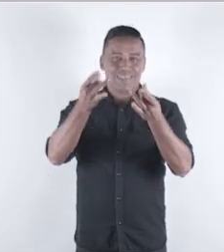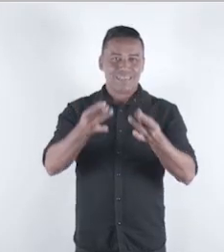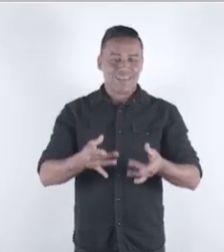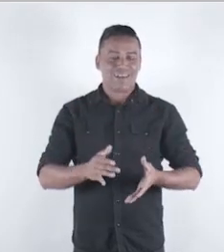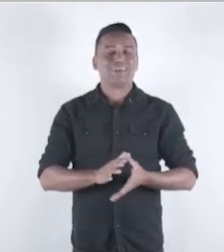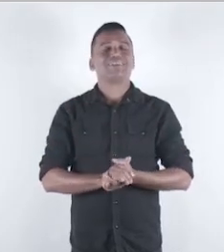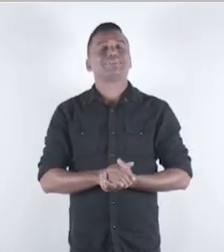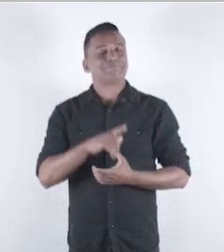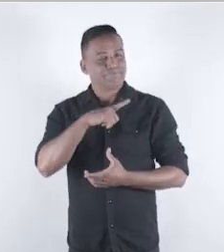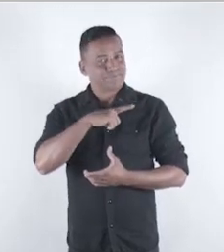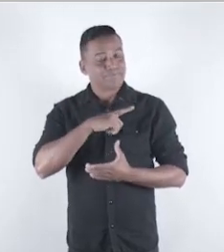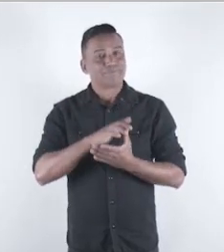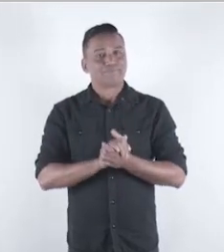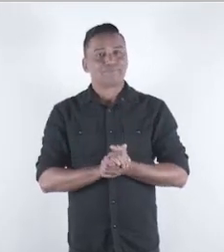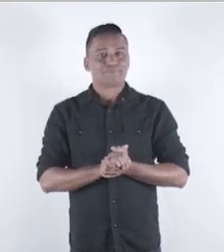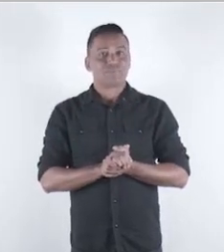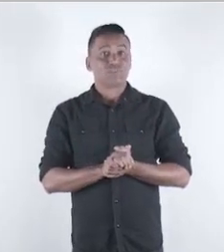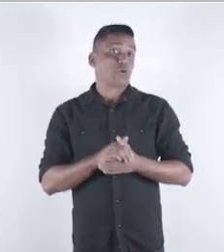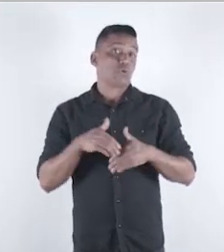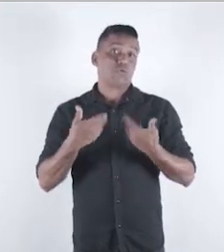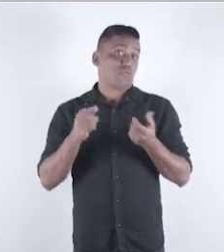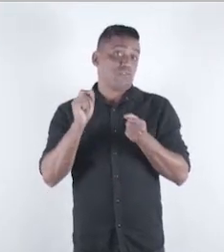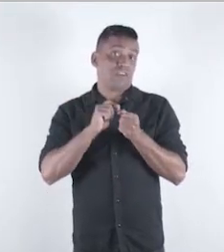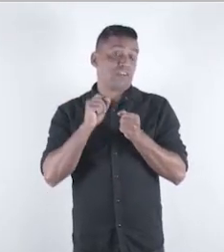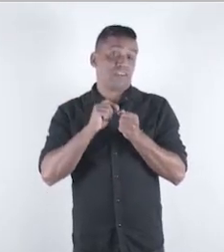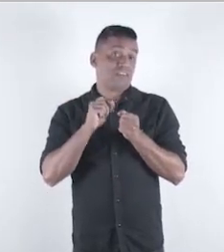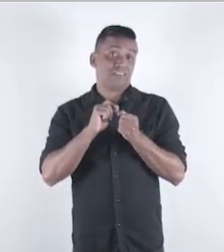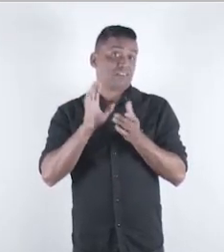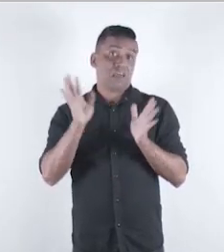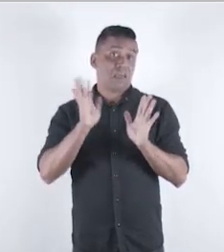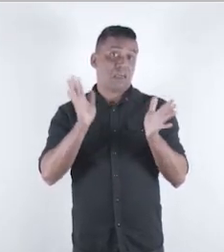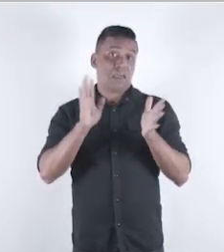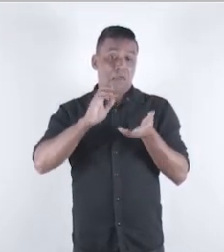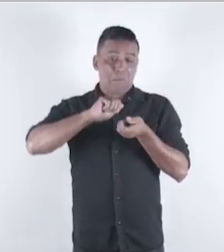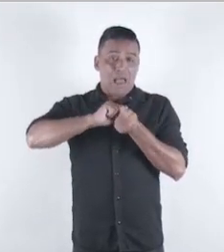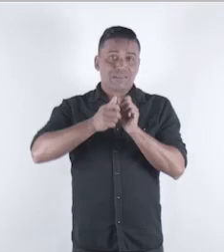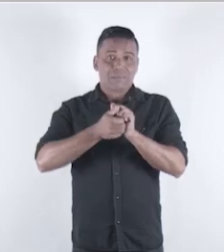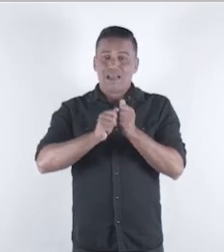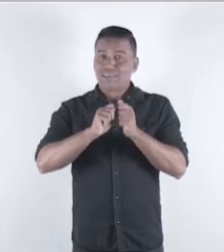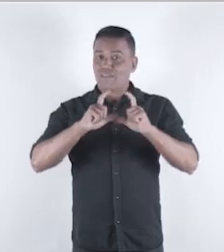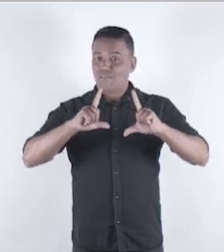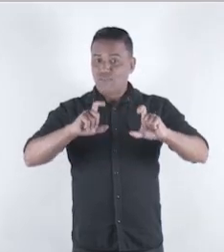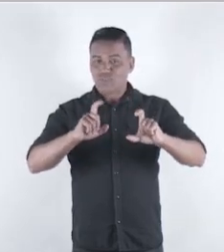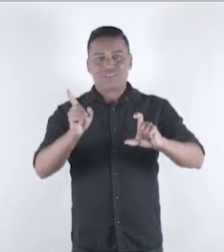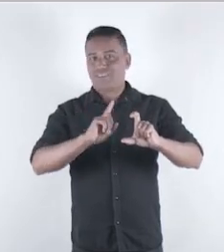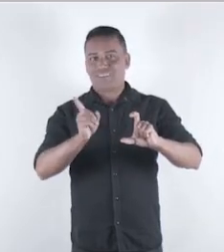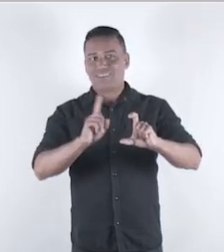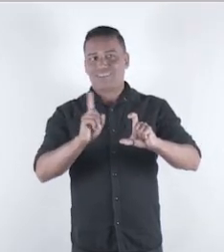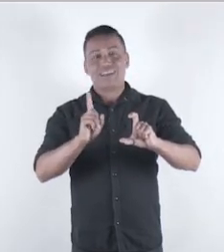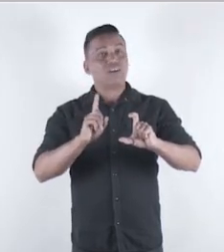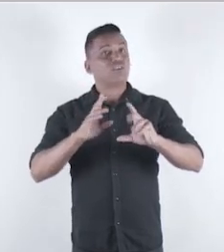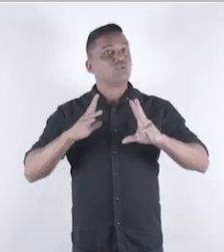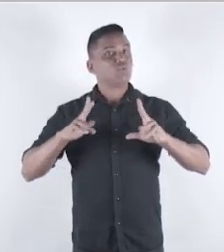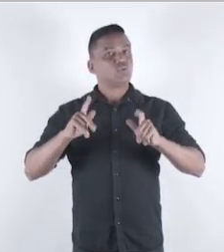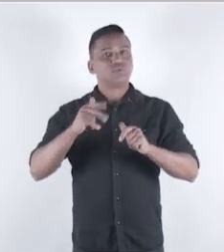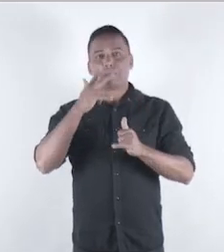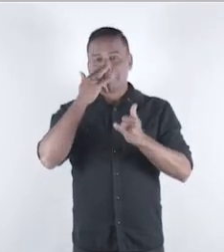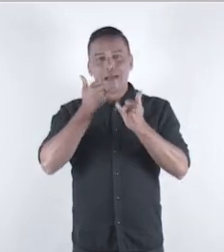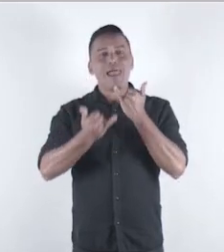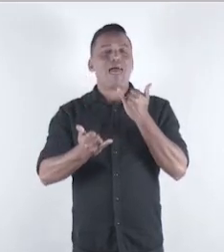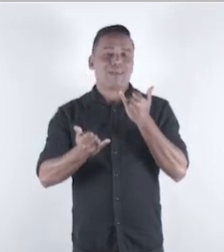E eu não fiz os bichinhos de massinha e fotografei, mas todos eles têm textura de